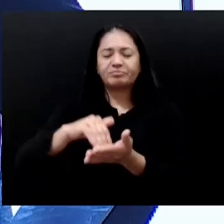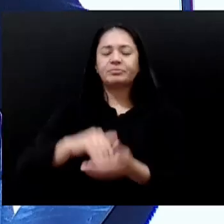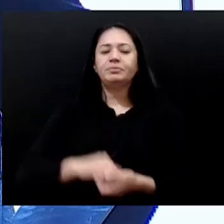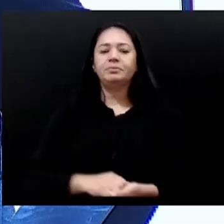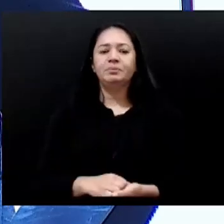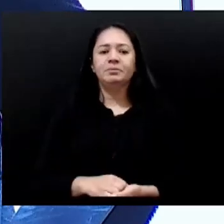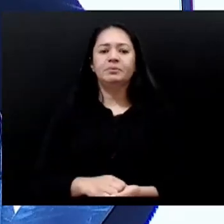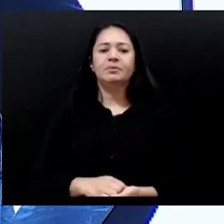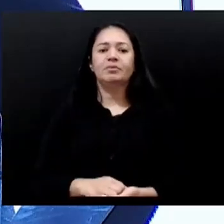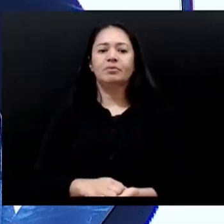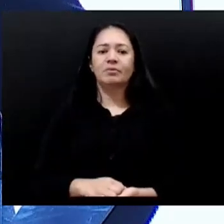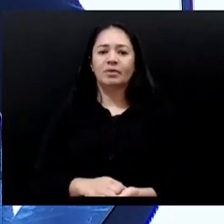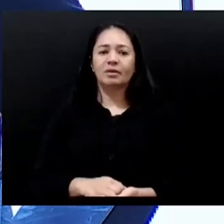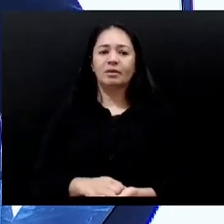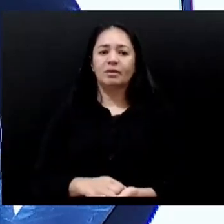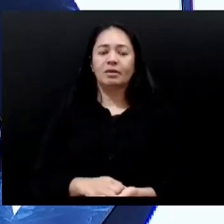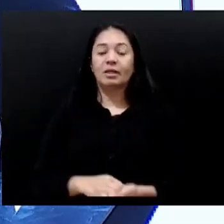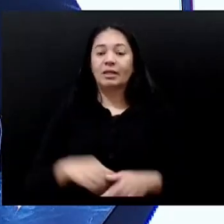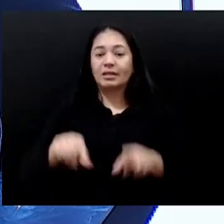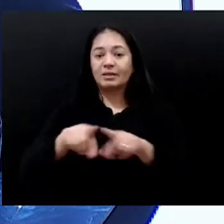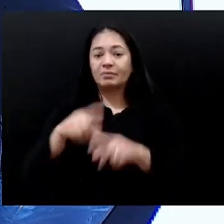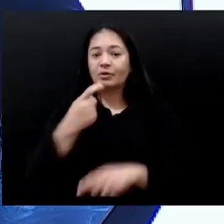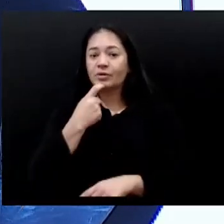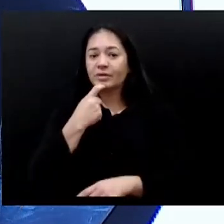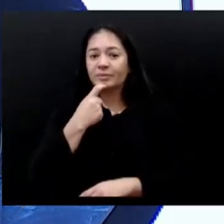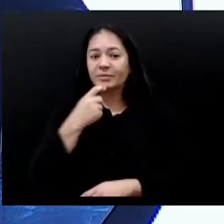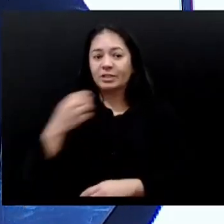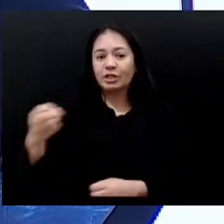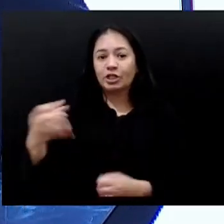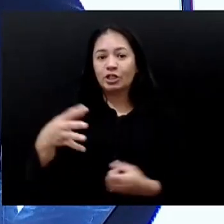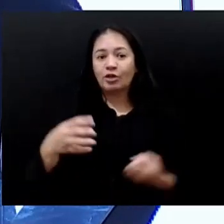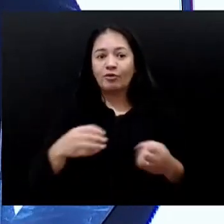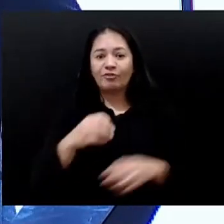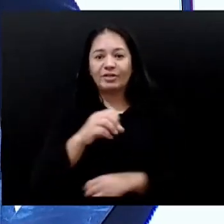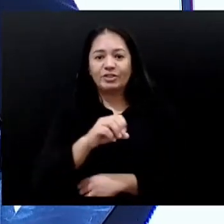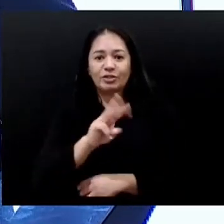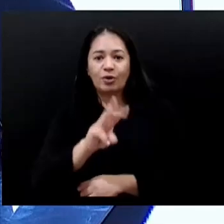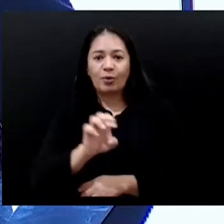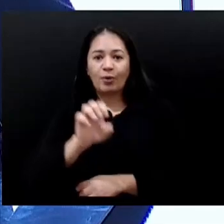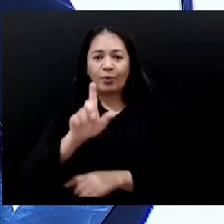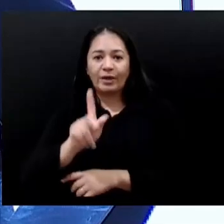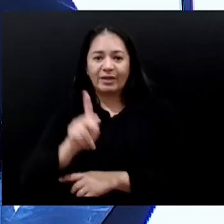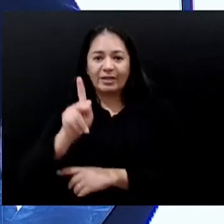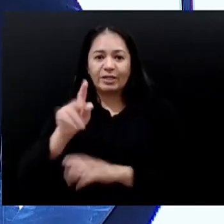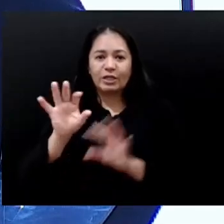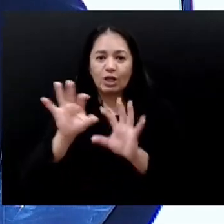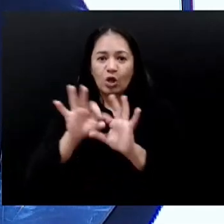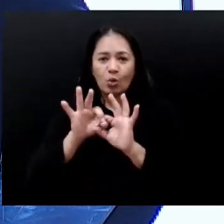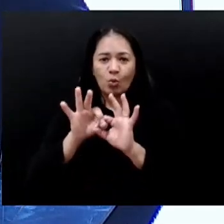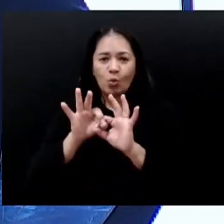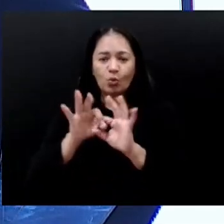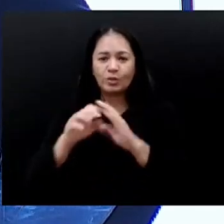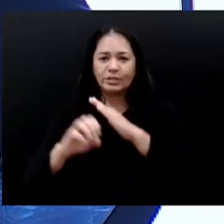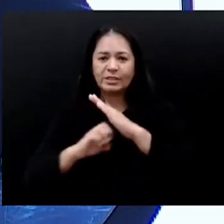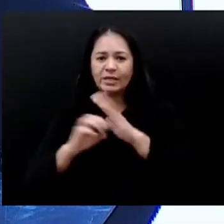e o Campinas Innovation Week, mais do que reunir aqui empresas de tecnologia,